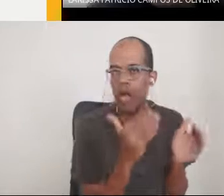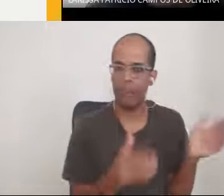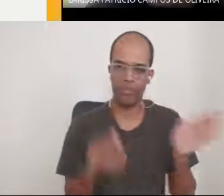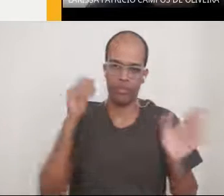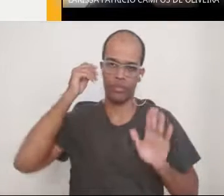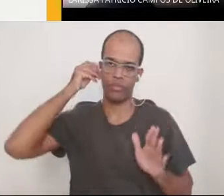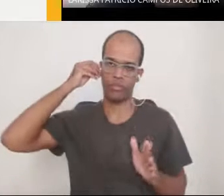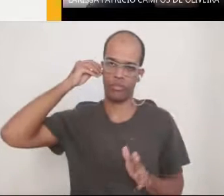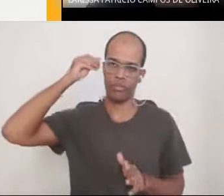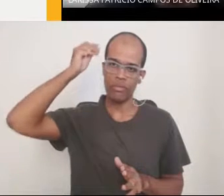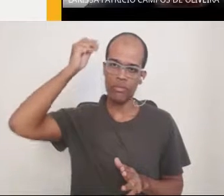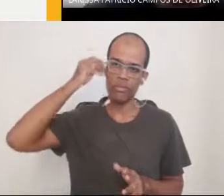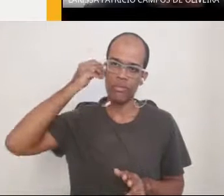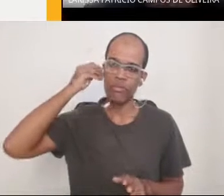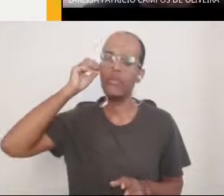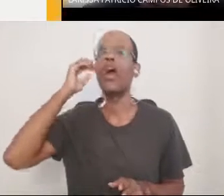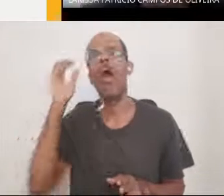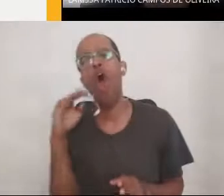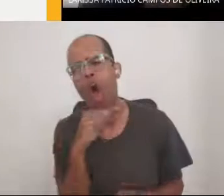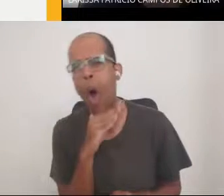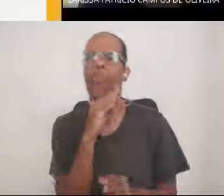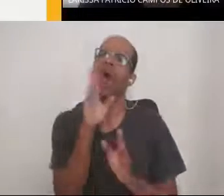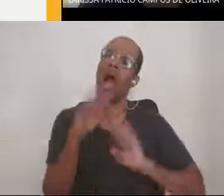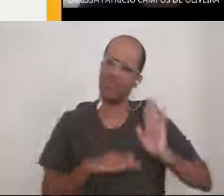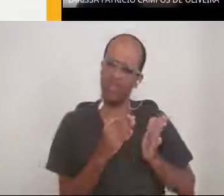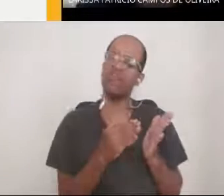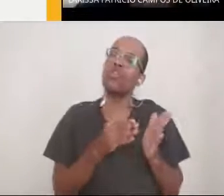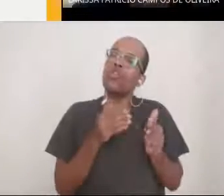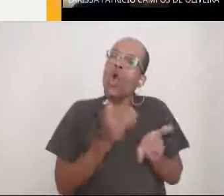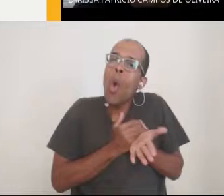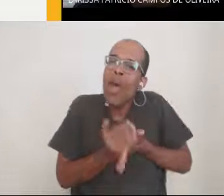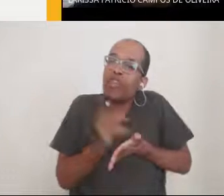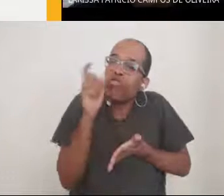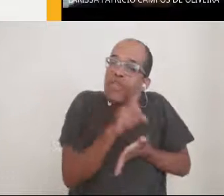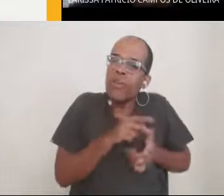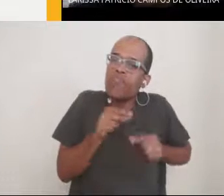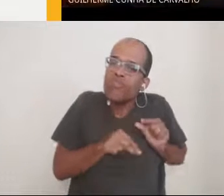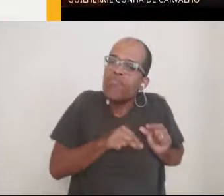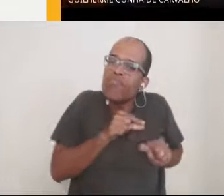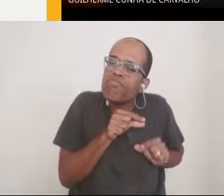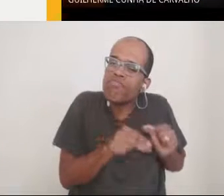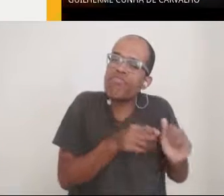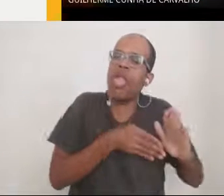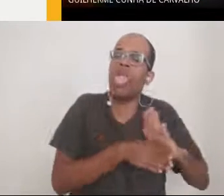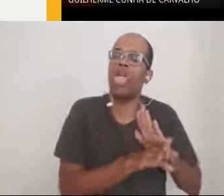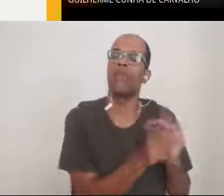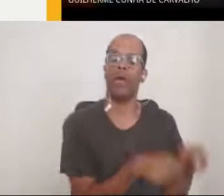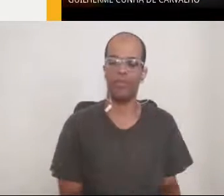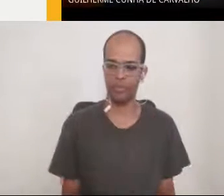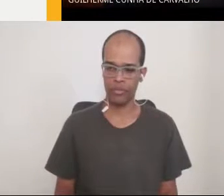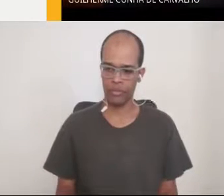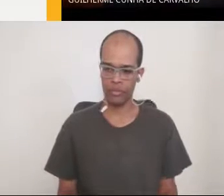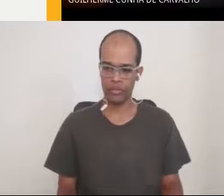vai ser difícil, se o aluno não tiver em uma rotina de estudos, vai ser difícil, mas tem que persistir. Uhum. E às vezes a gente está vendo, né?